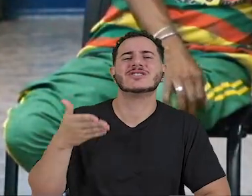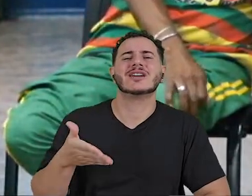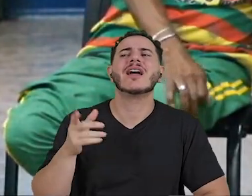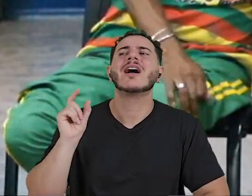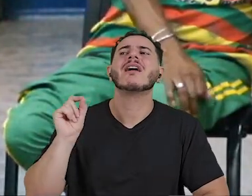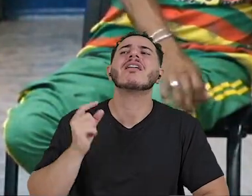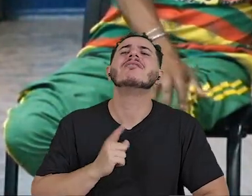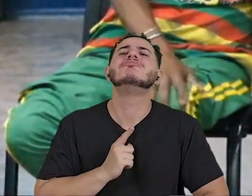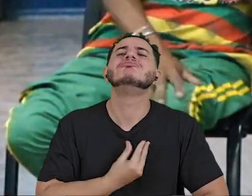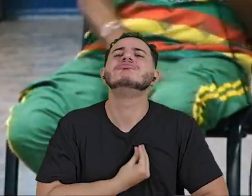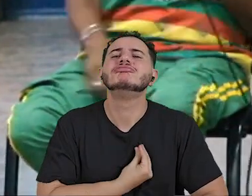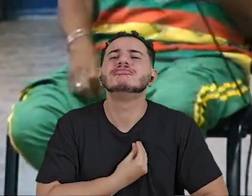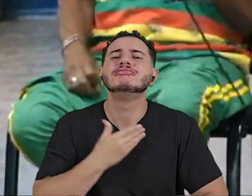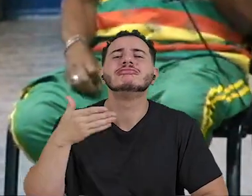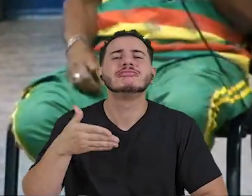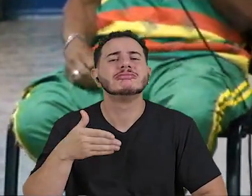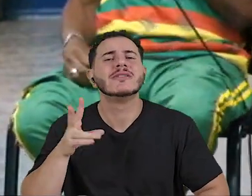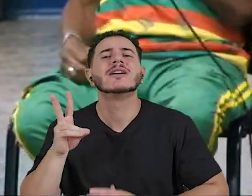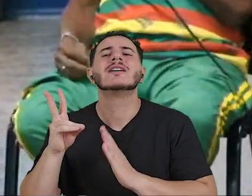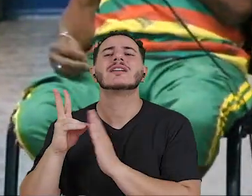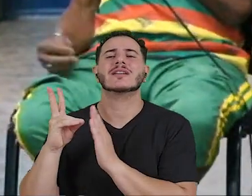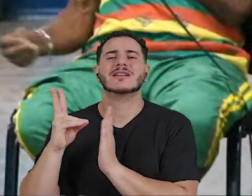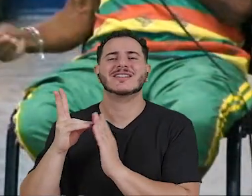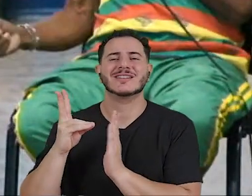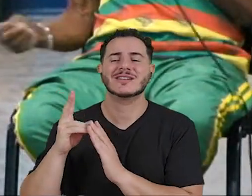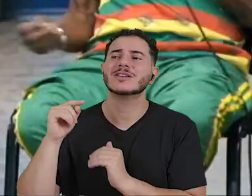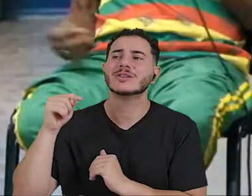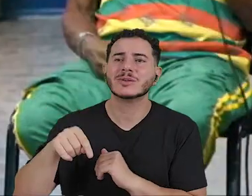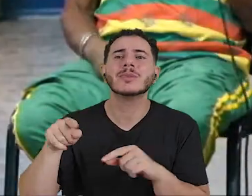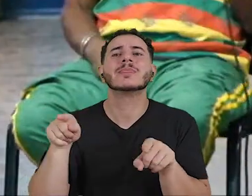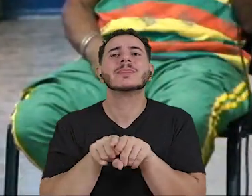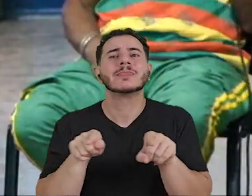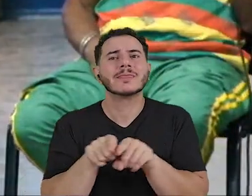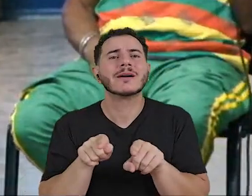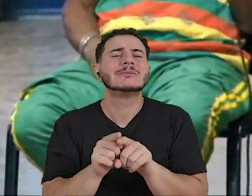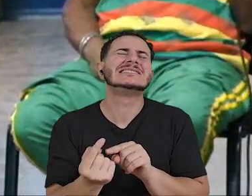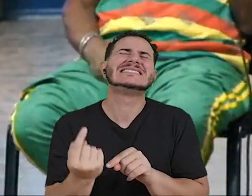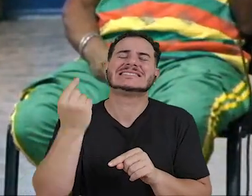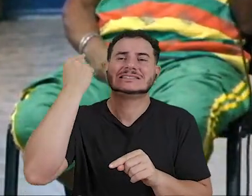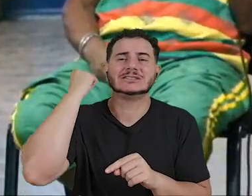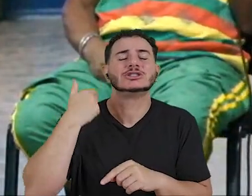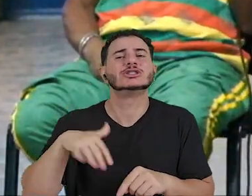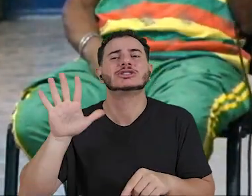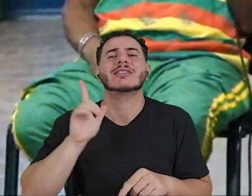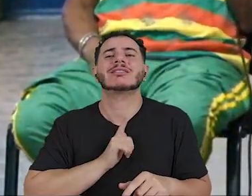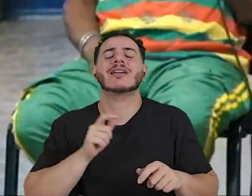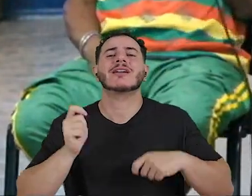Os índios. E o maracatu tem, nossos índios de Reamar. Estou errado, seu Marcelo?